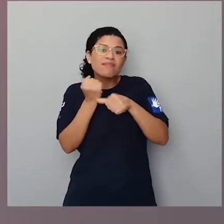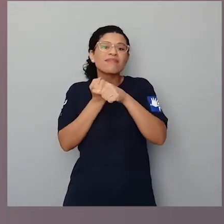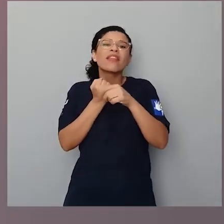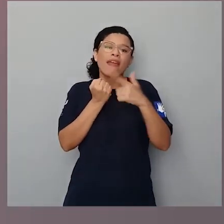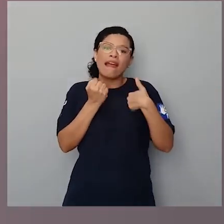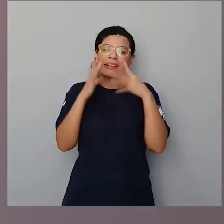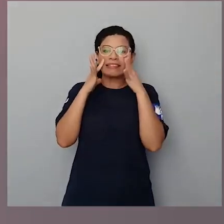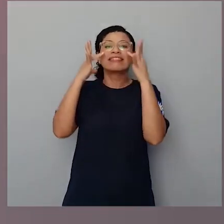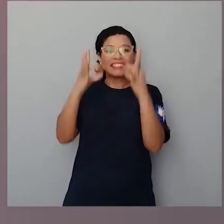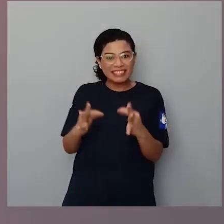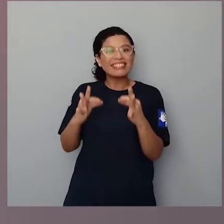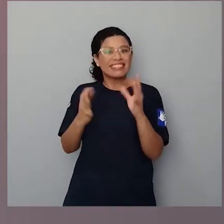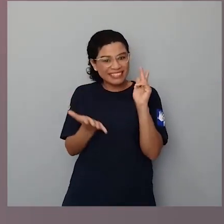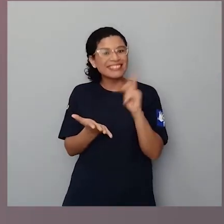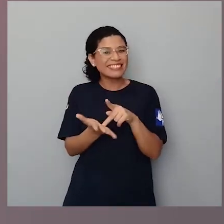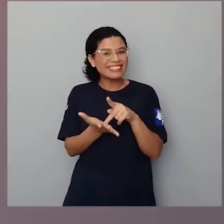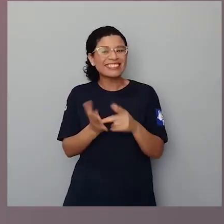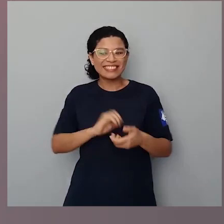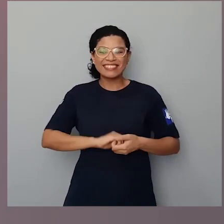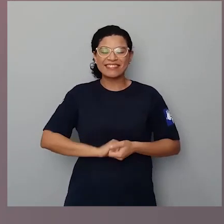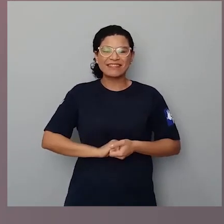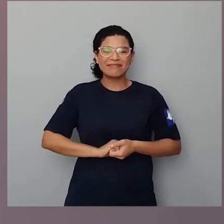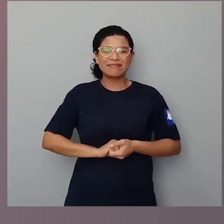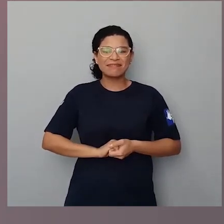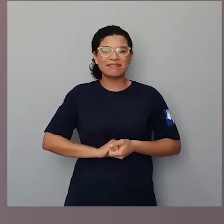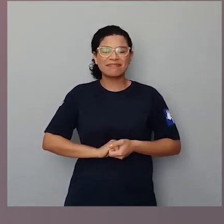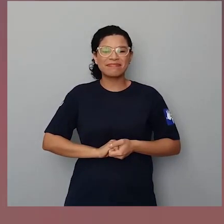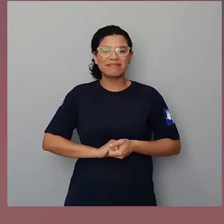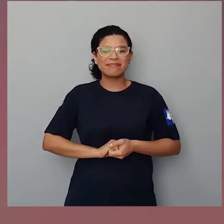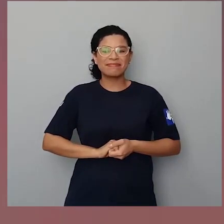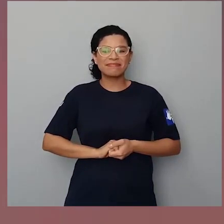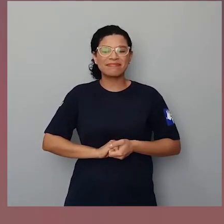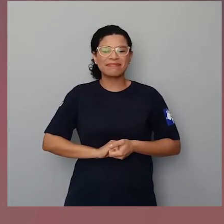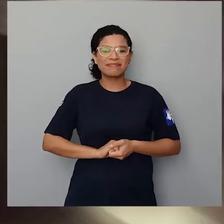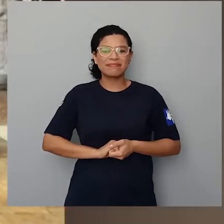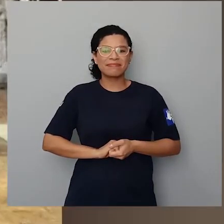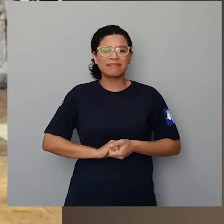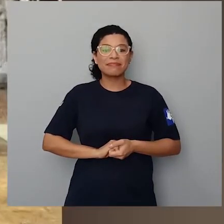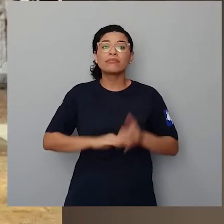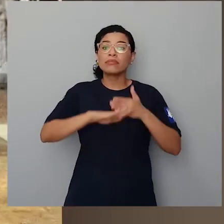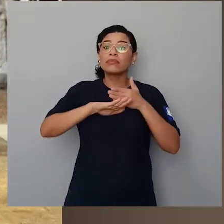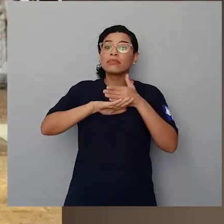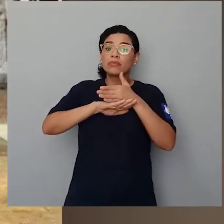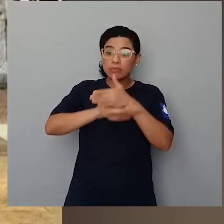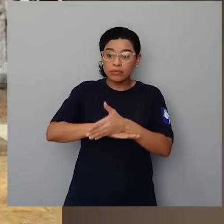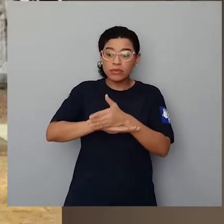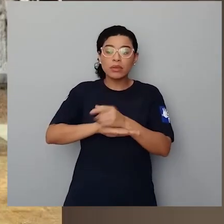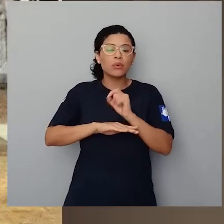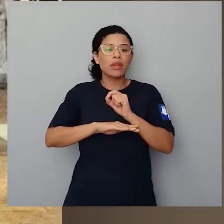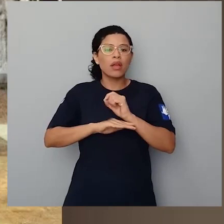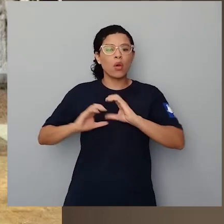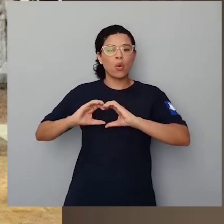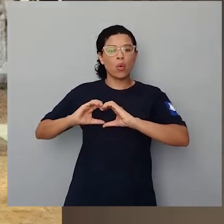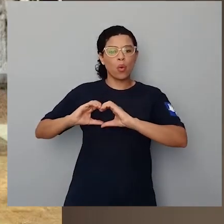tamanho chama muita atenção, não é verdade? E aqui a intervenção